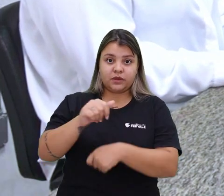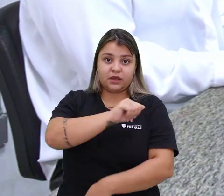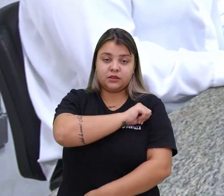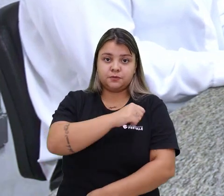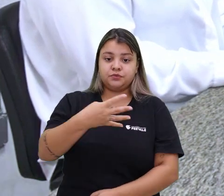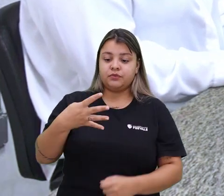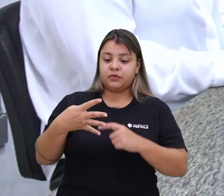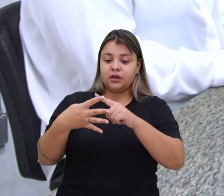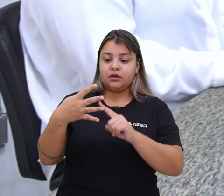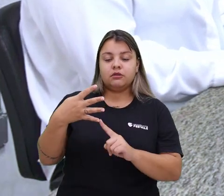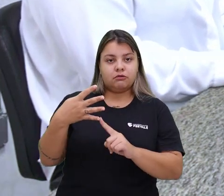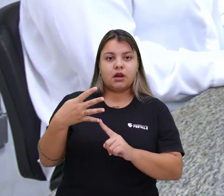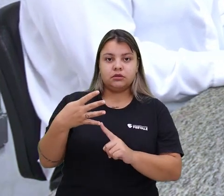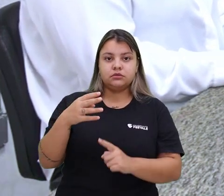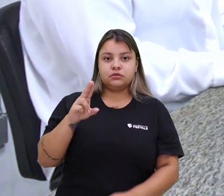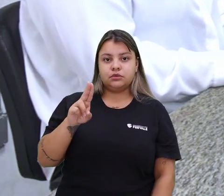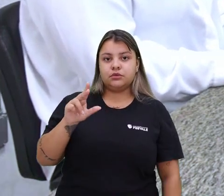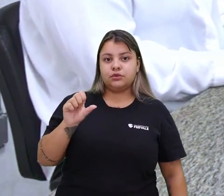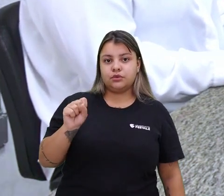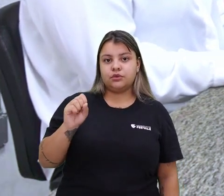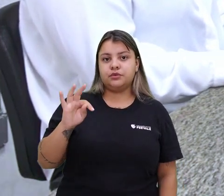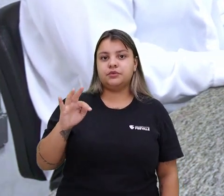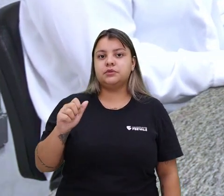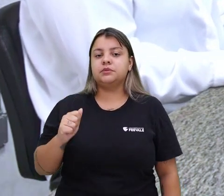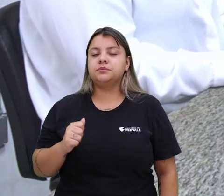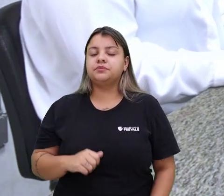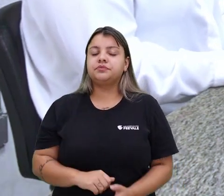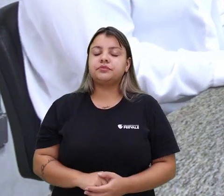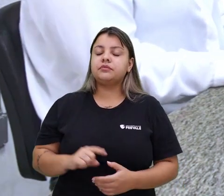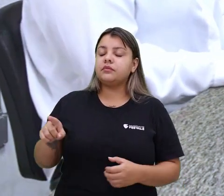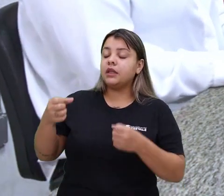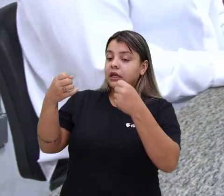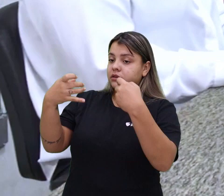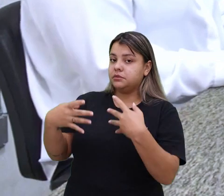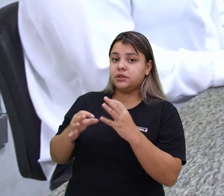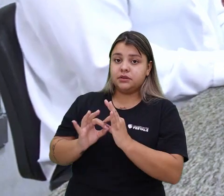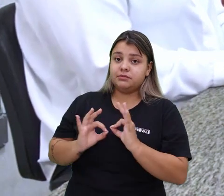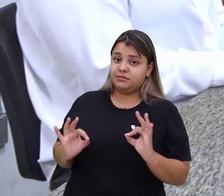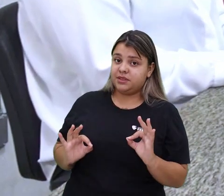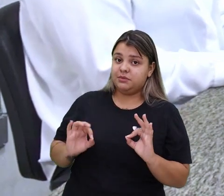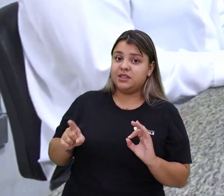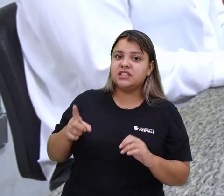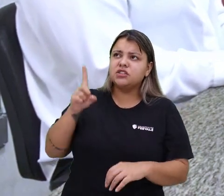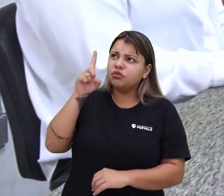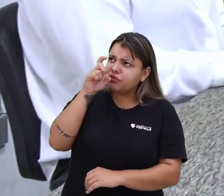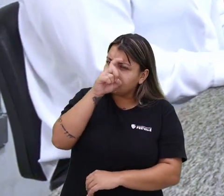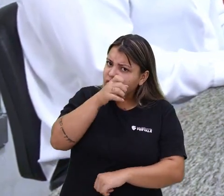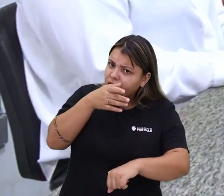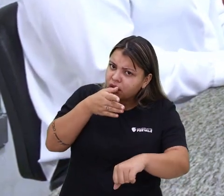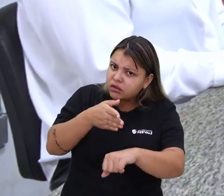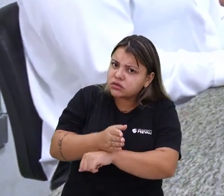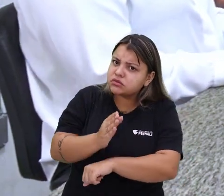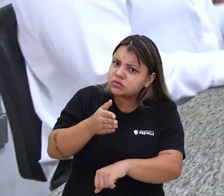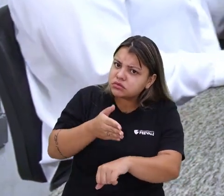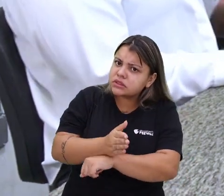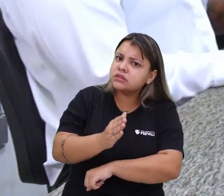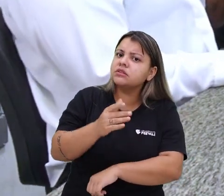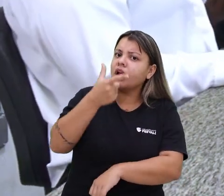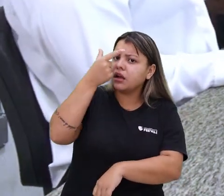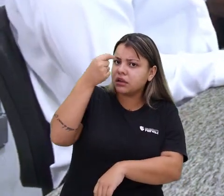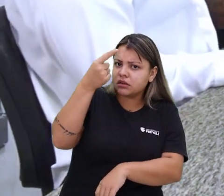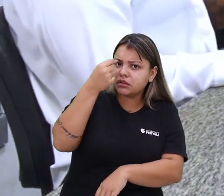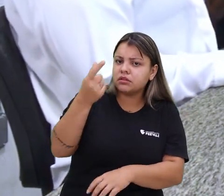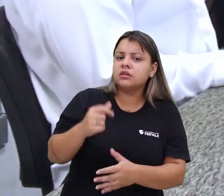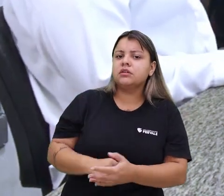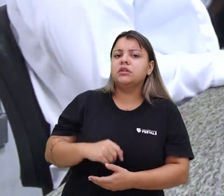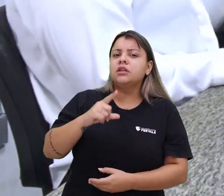quatro são na uf é mas a explicação é simples né da dificuldade que é para chegar né a gente sabe dessa dificuldade a gente teve